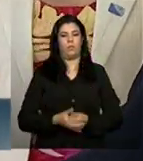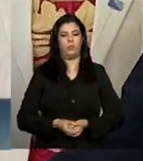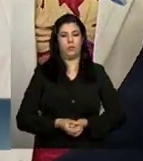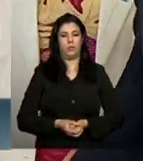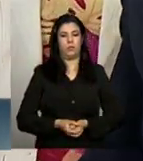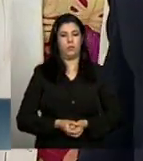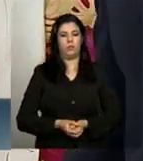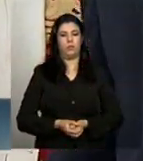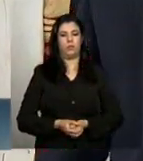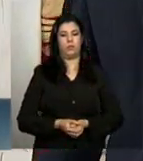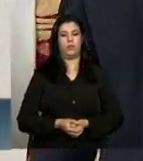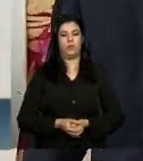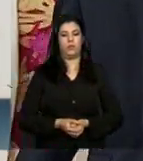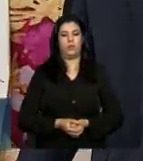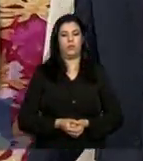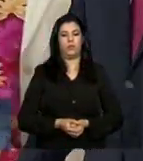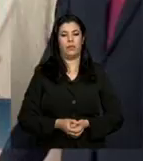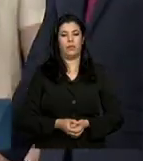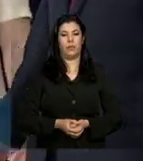Capote.